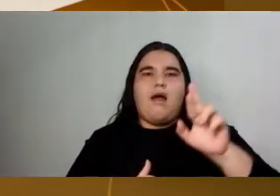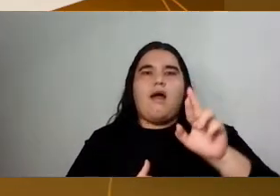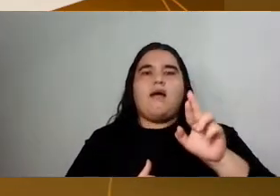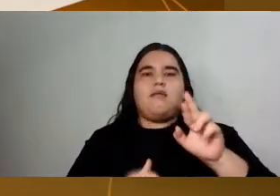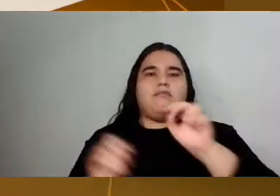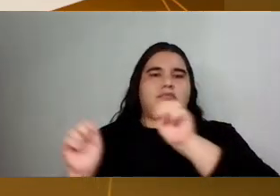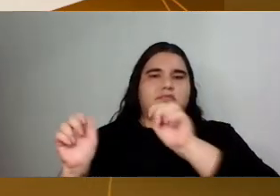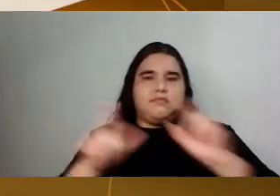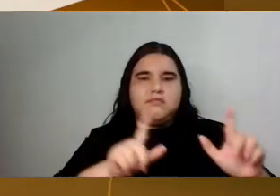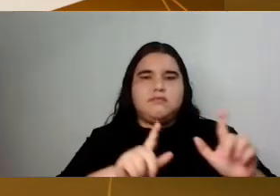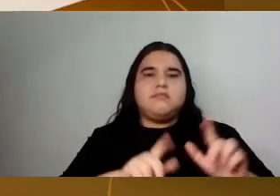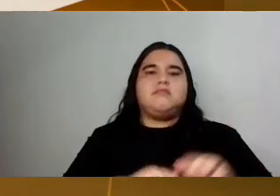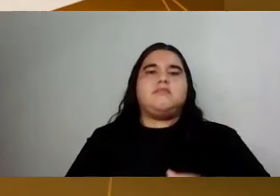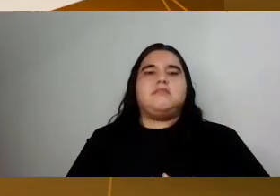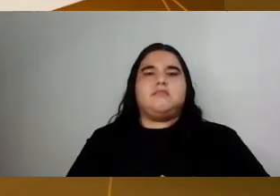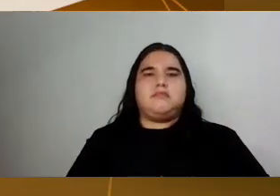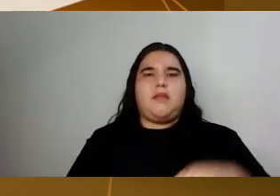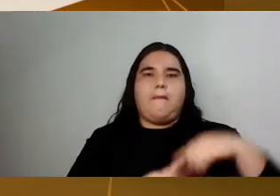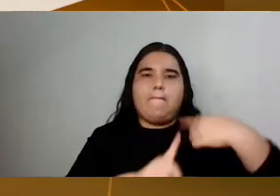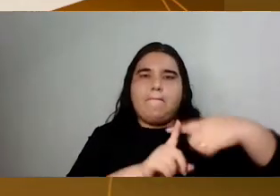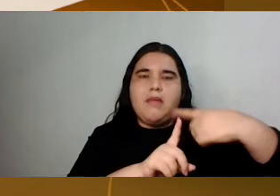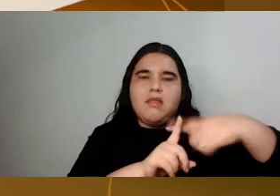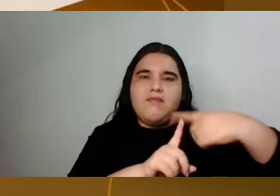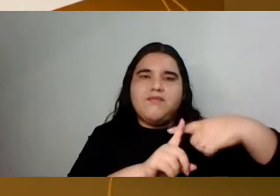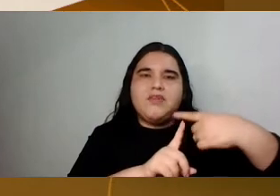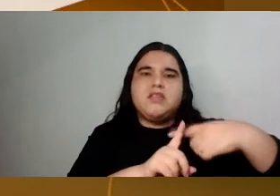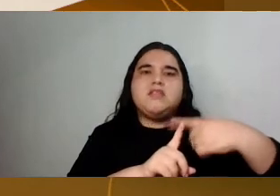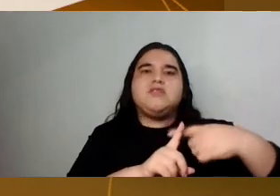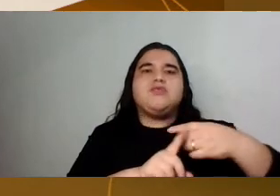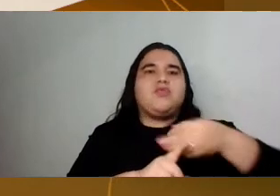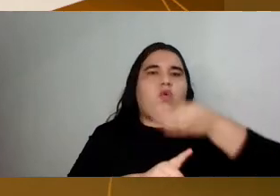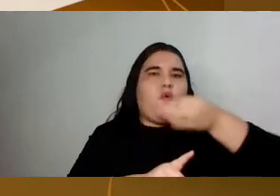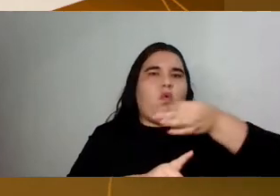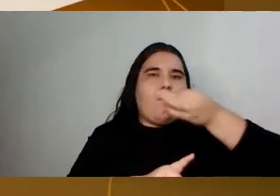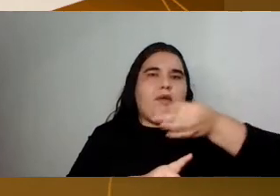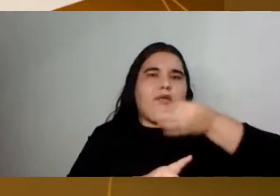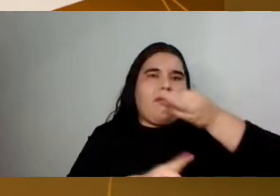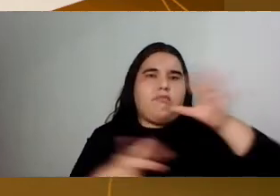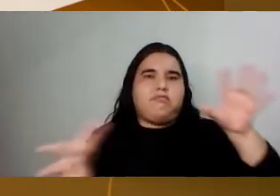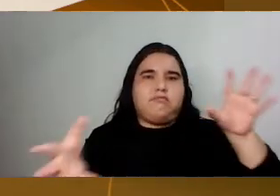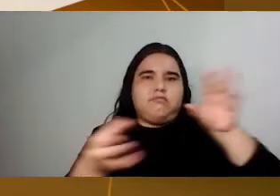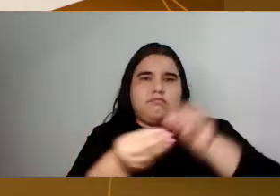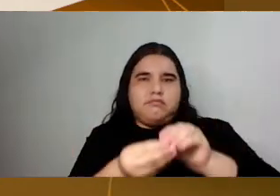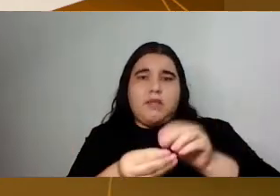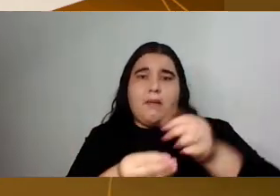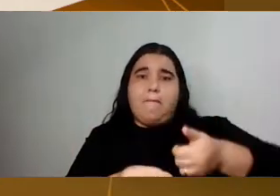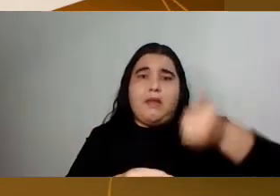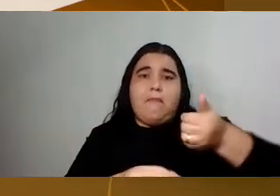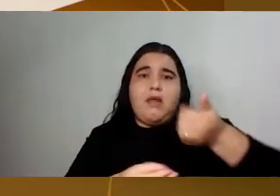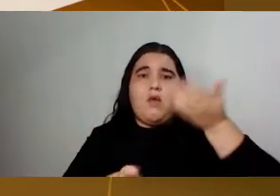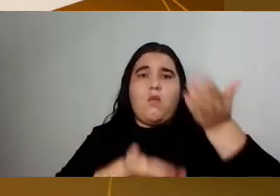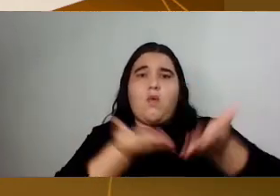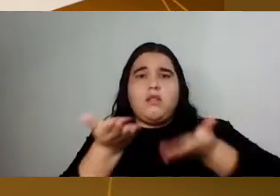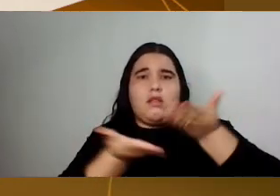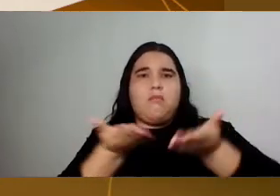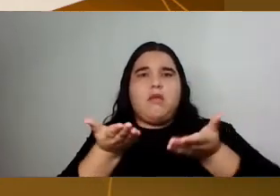os benefícios, né? Vamos comentar um pouquinho sobre o que a gente conseguiu. Primeiro, o atendimento, a questão